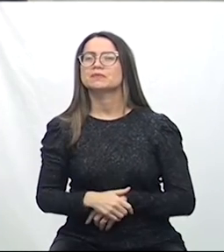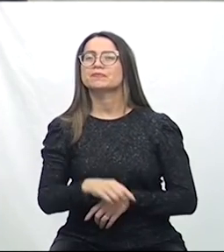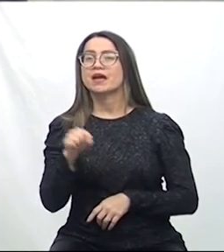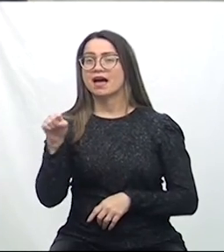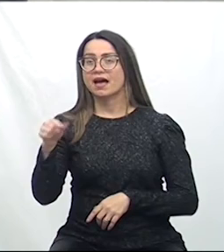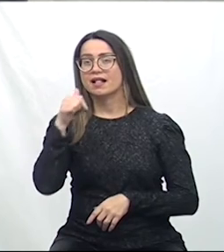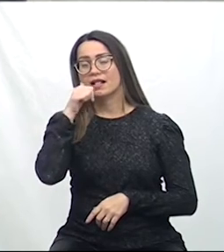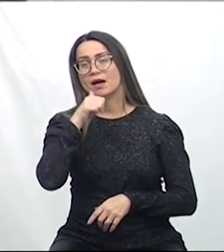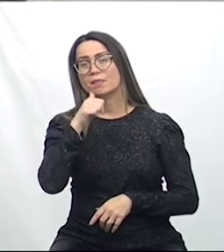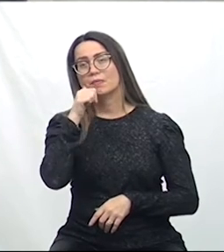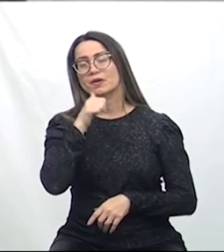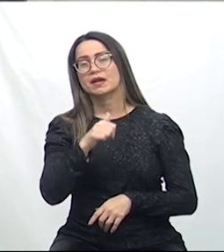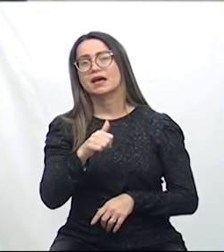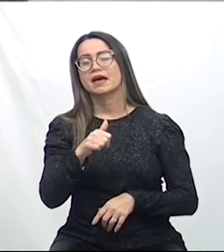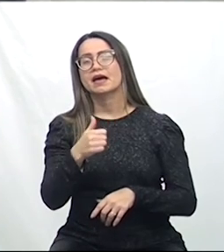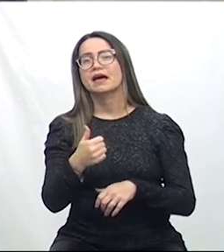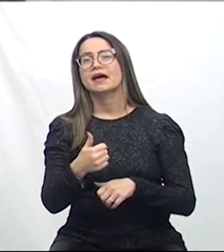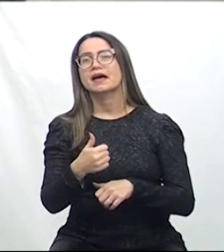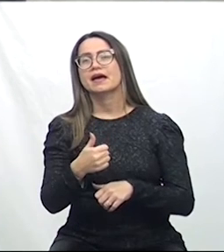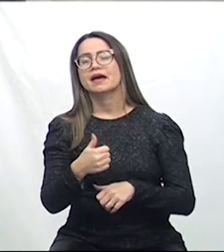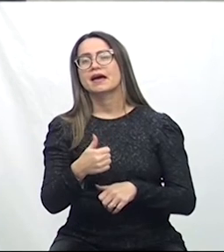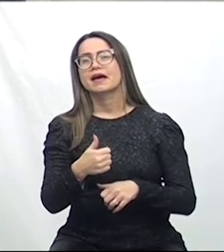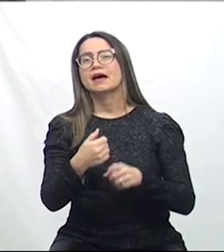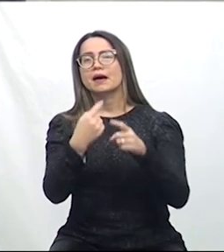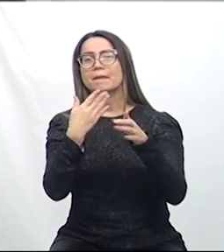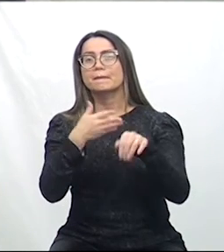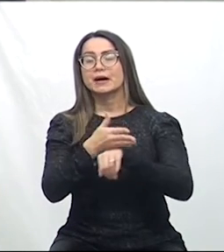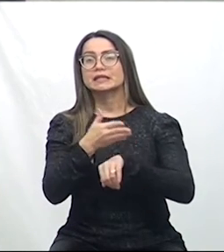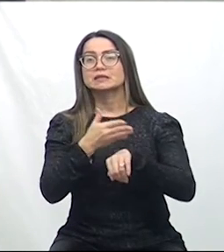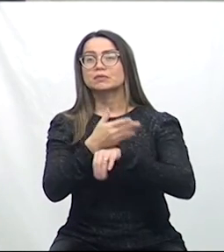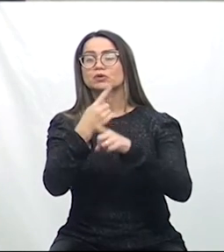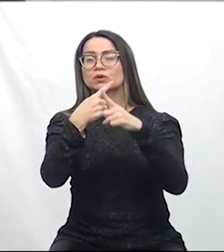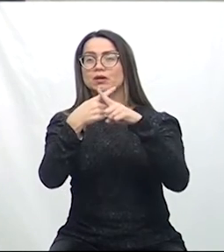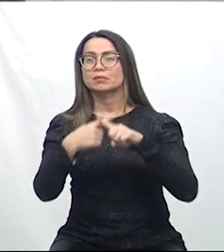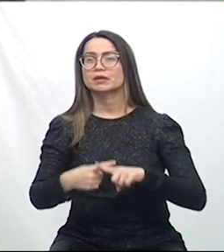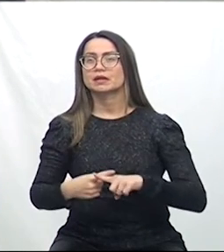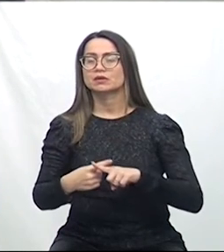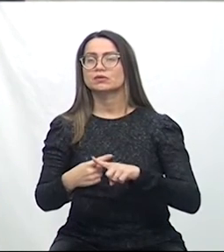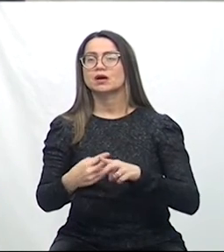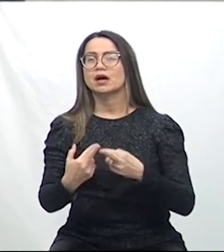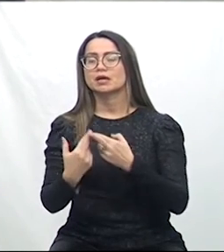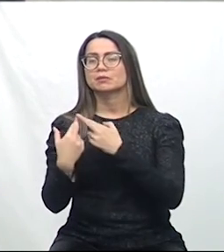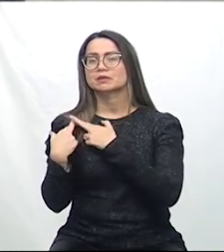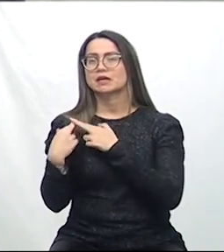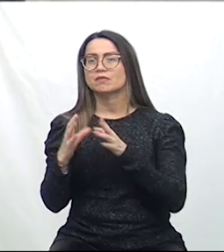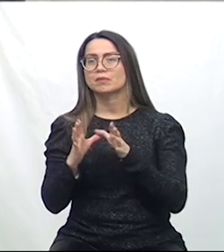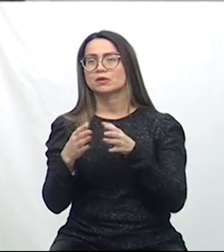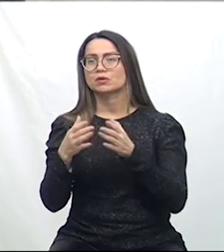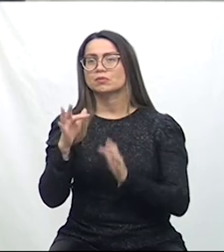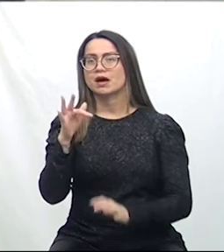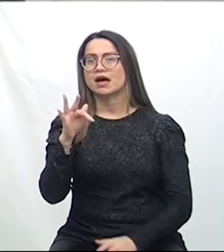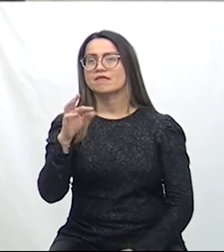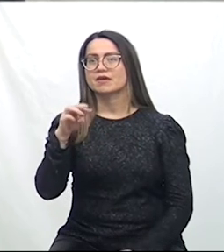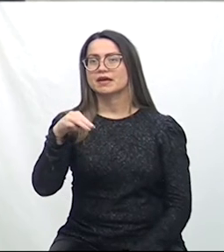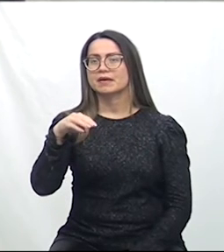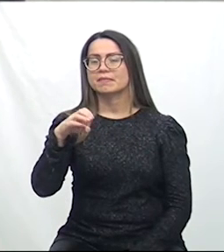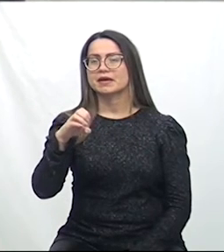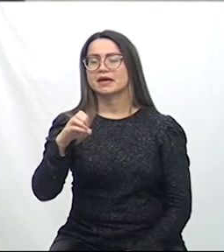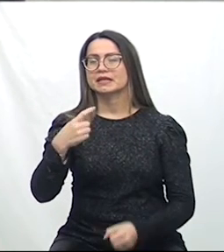setembro deste ano uma turnê de competições internacionais representando a equipe da FME de Criciúma, ACX